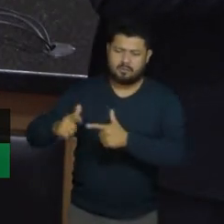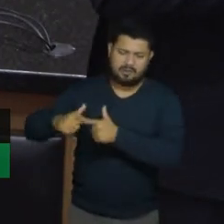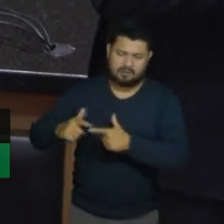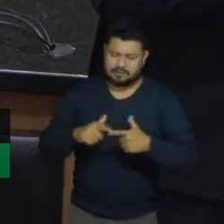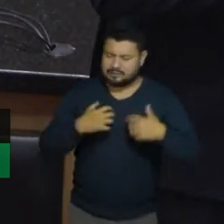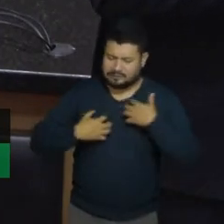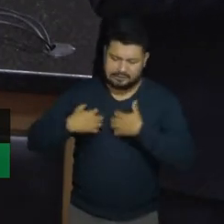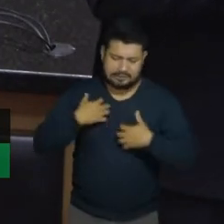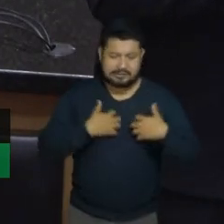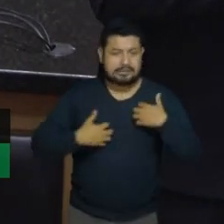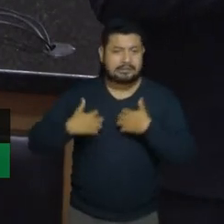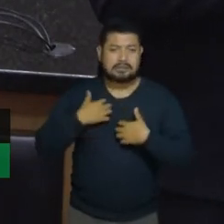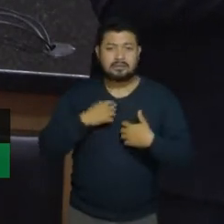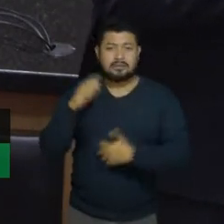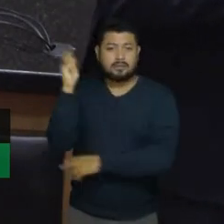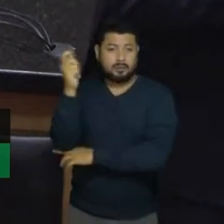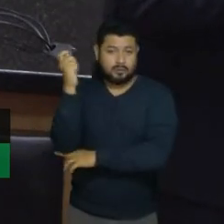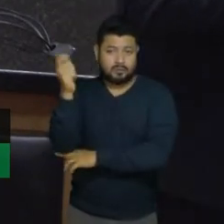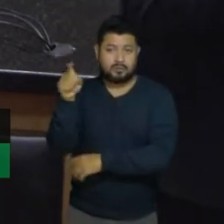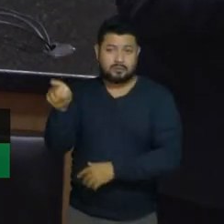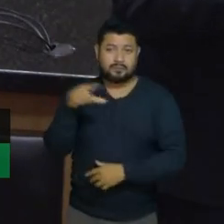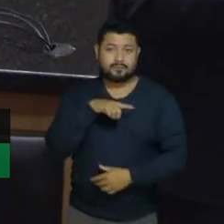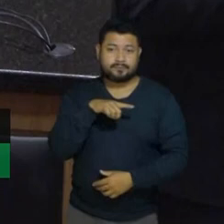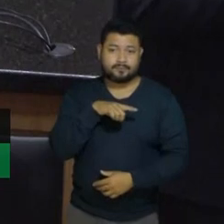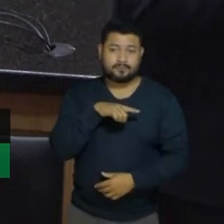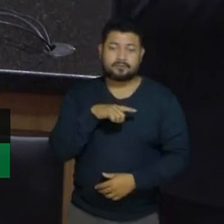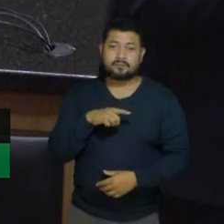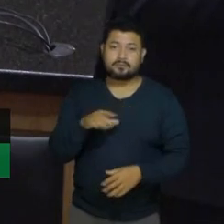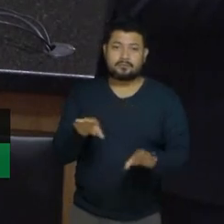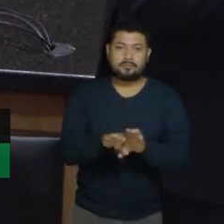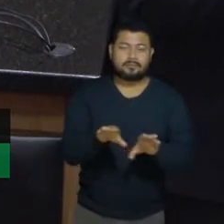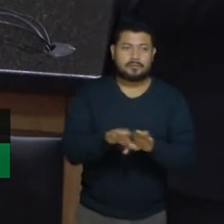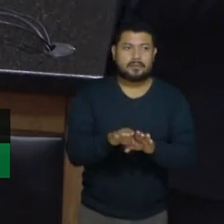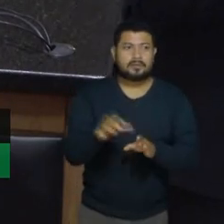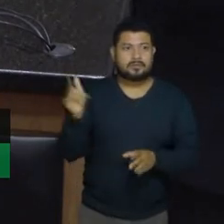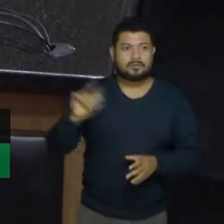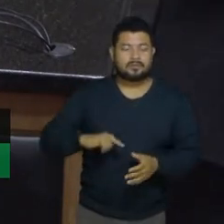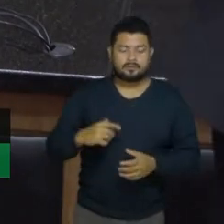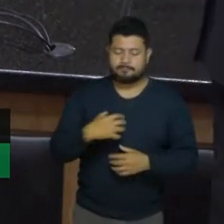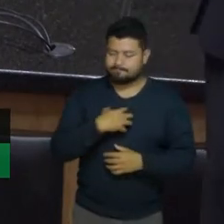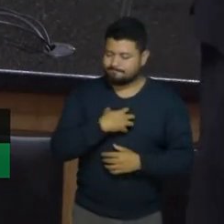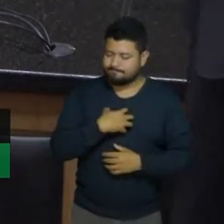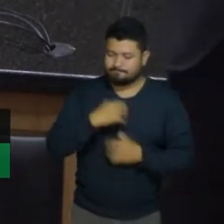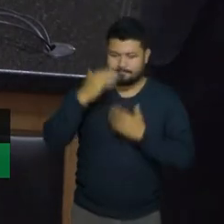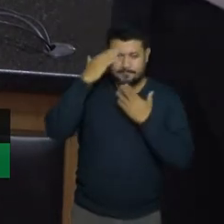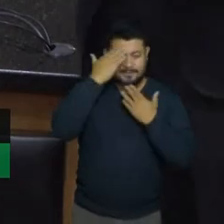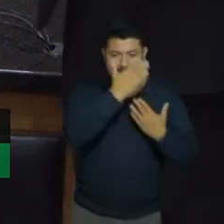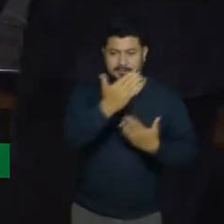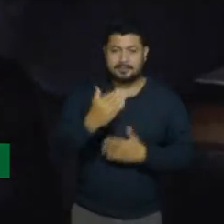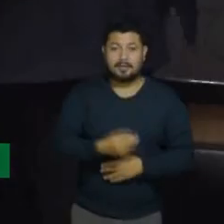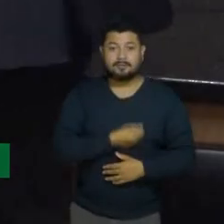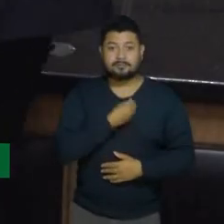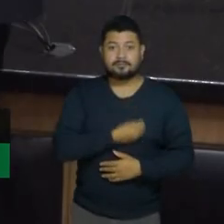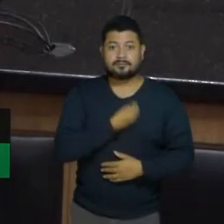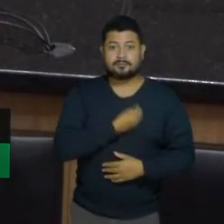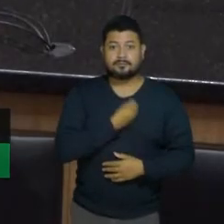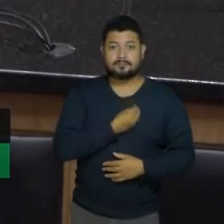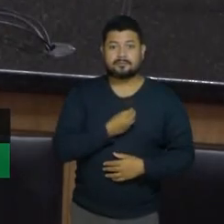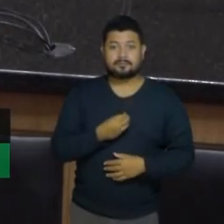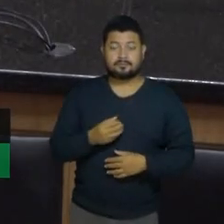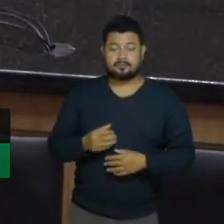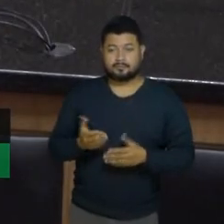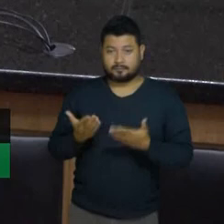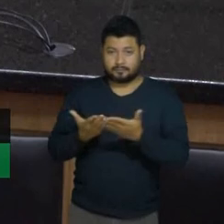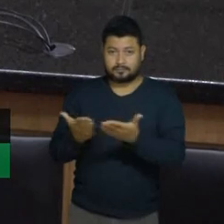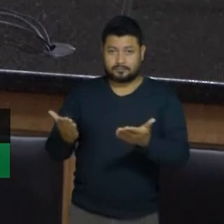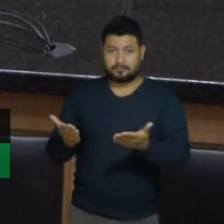a possibilidade de agradecer a vida e a permanência entre nós dos que lá estão e que certamente irão